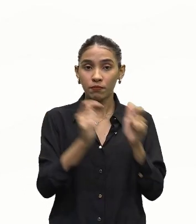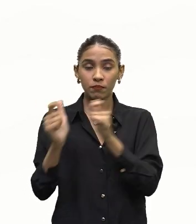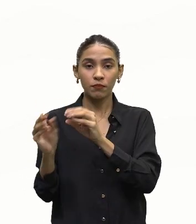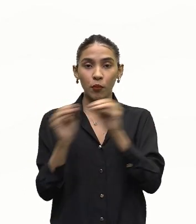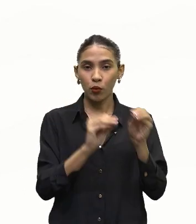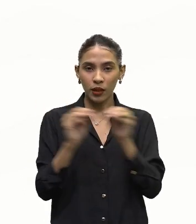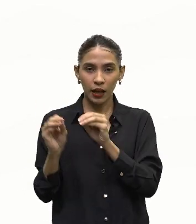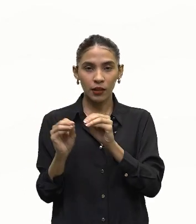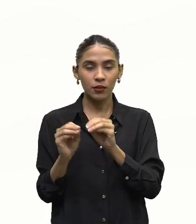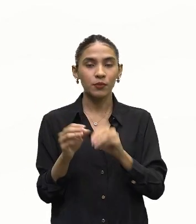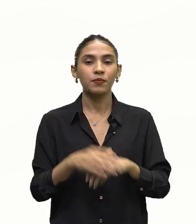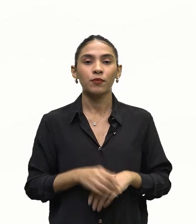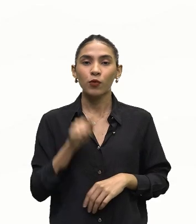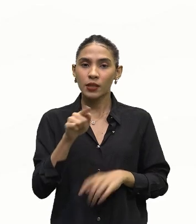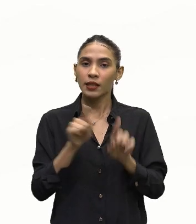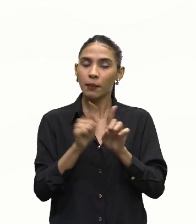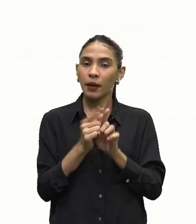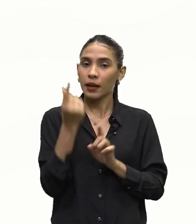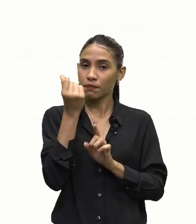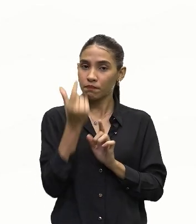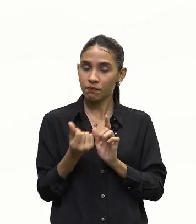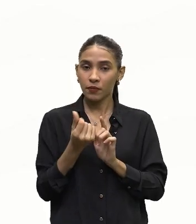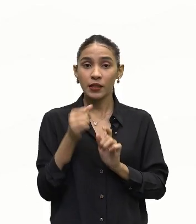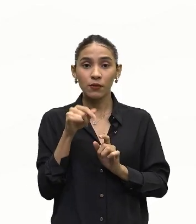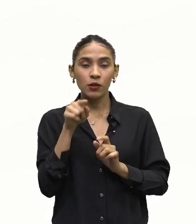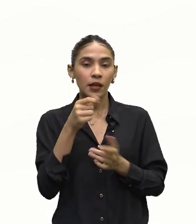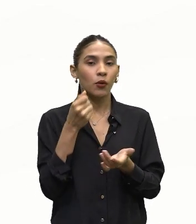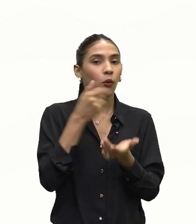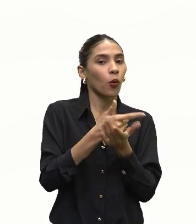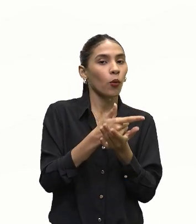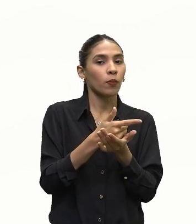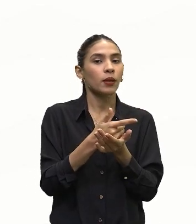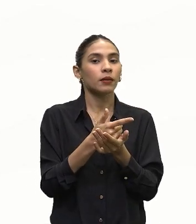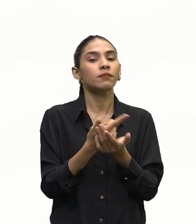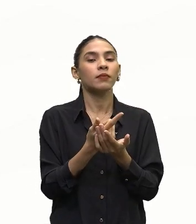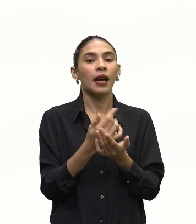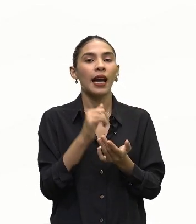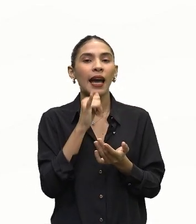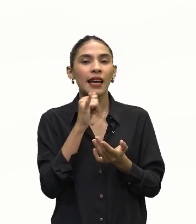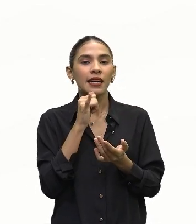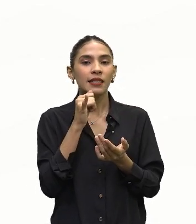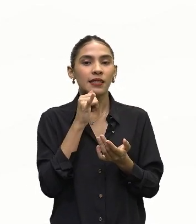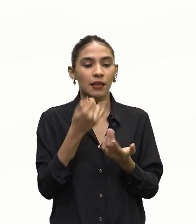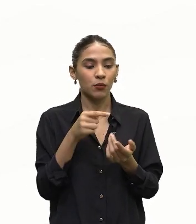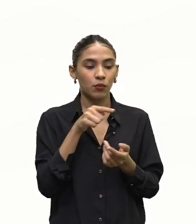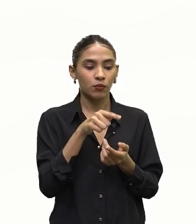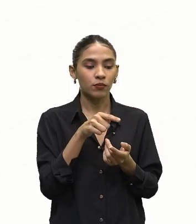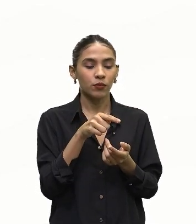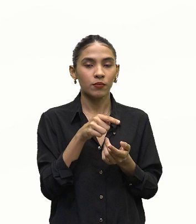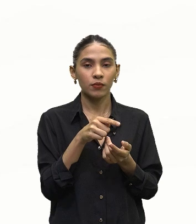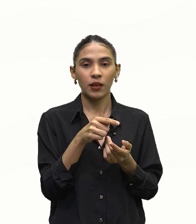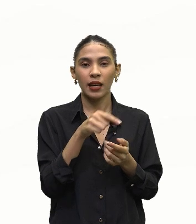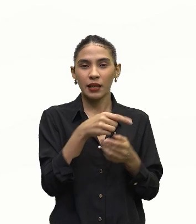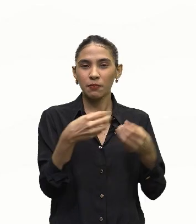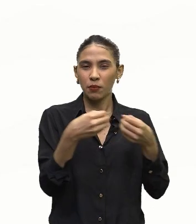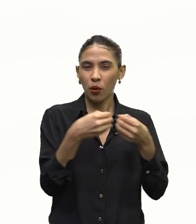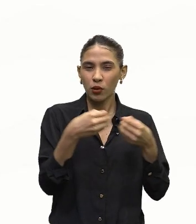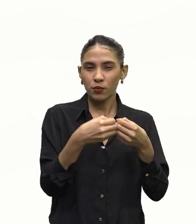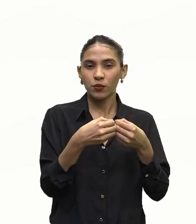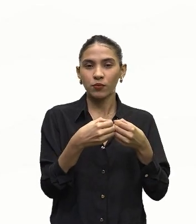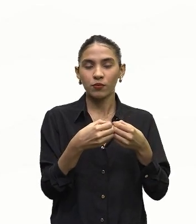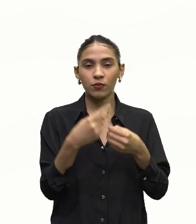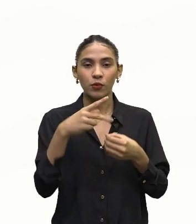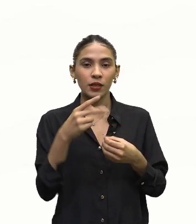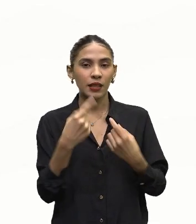nesse sentido também? Se você consome algo que foi produzido ali perto de você, você já não vai ter que pagar